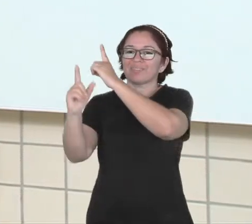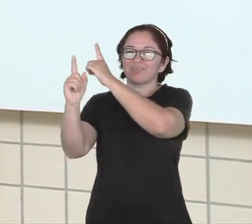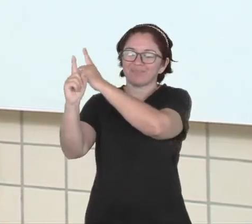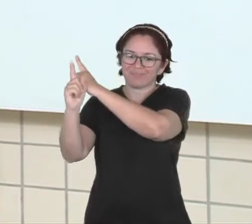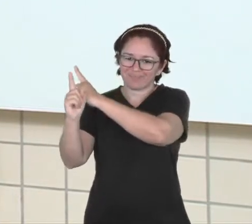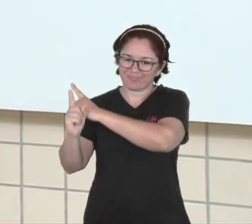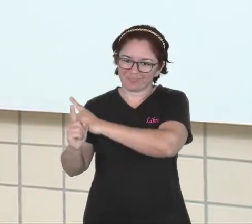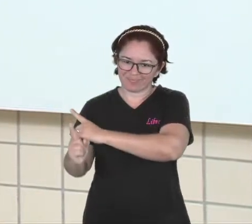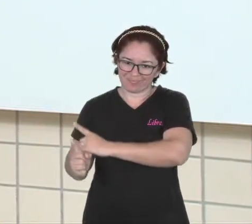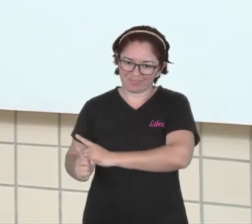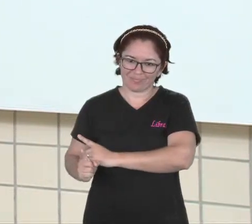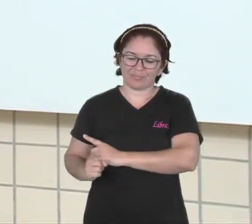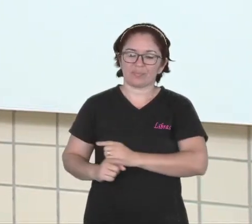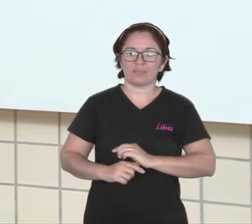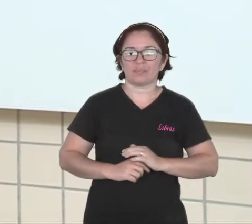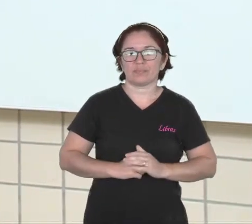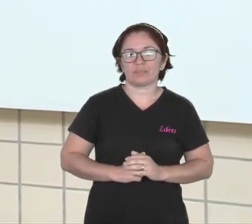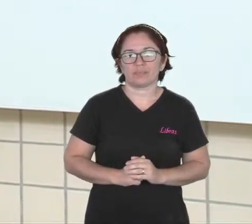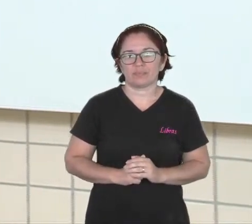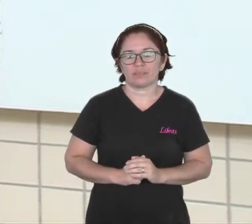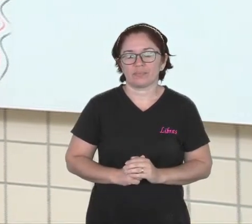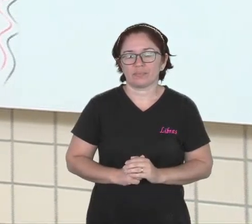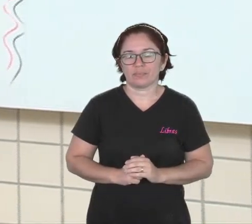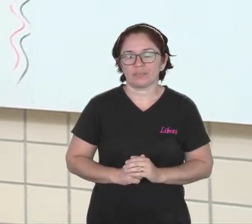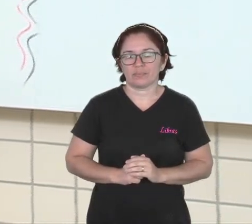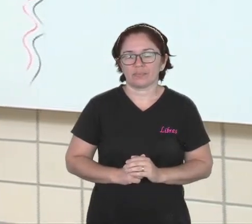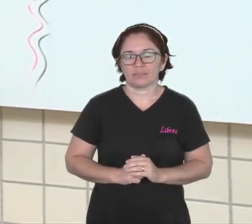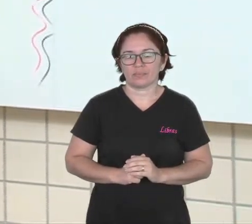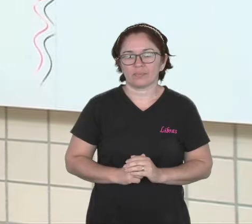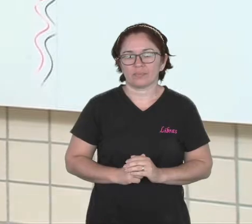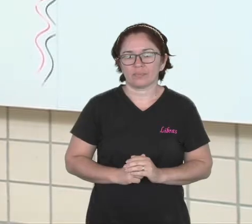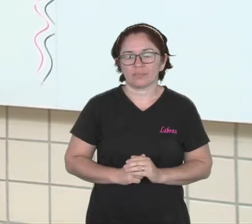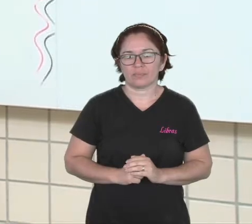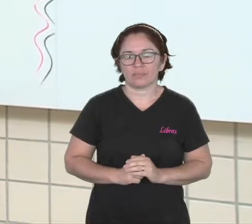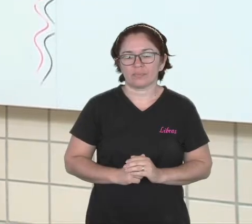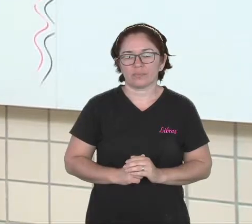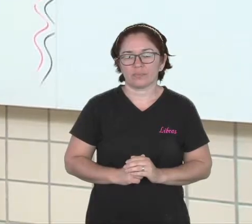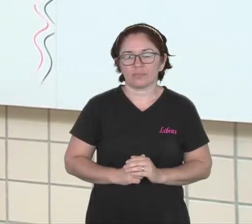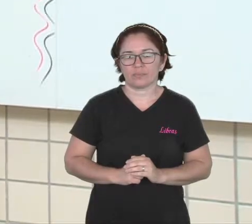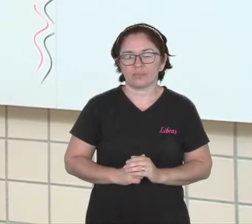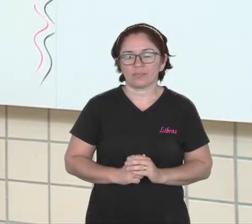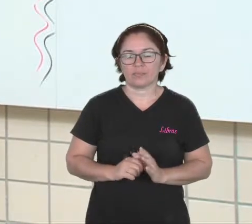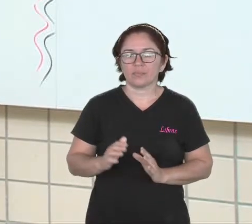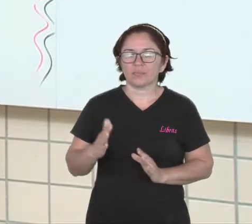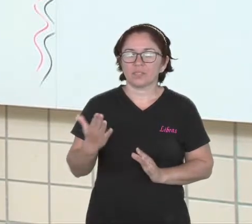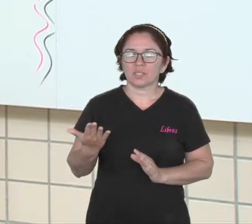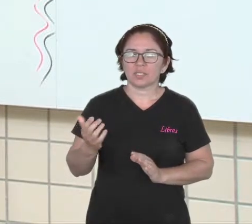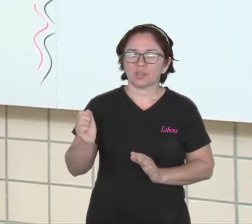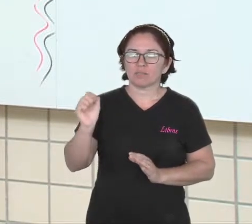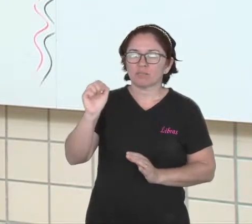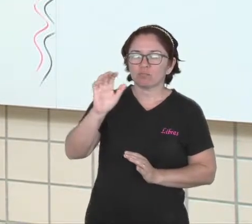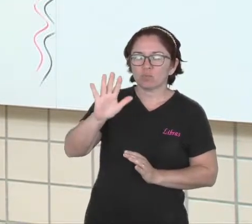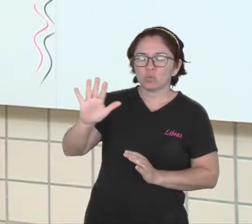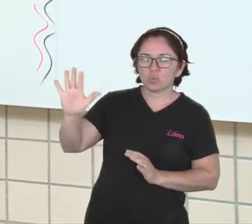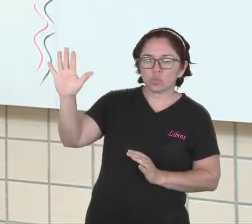que é a regra, eu vou ter 8. Então, de que forma eu posso escrever esse pensamento que é